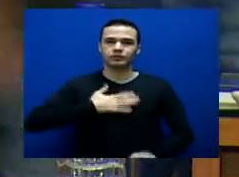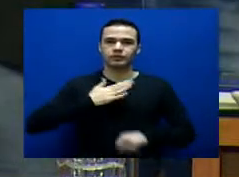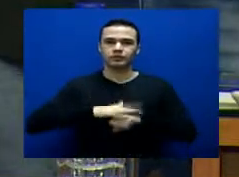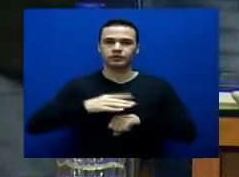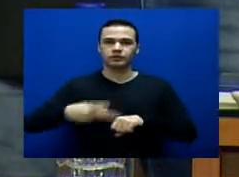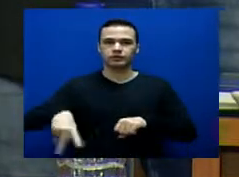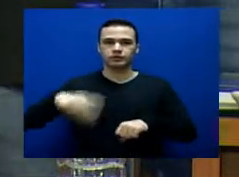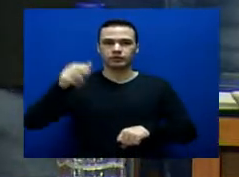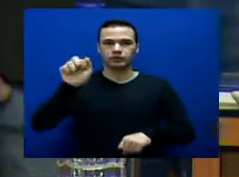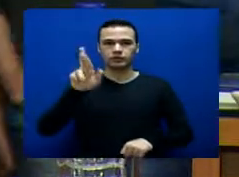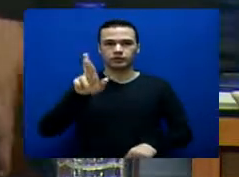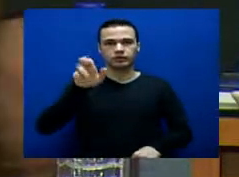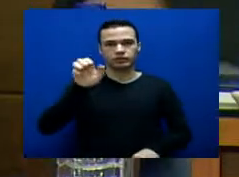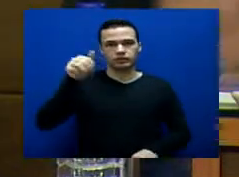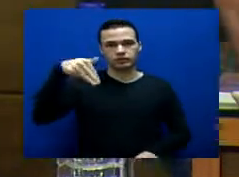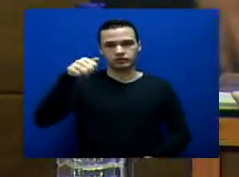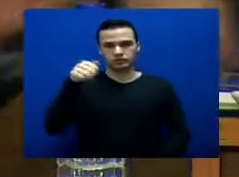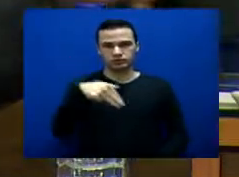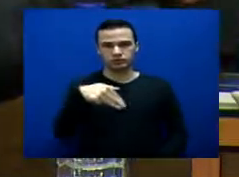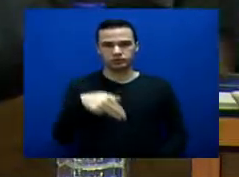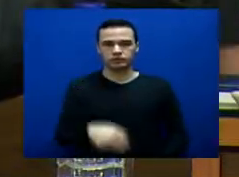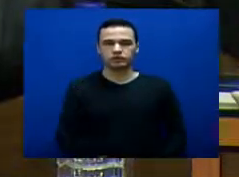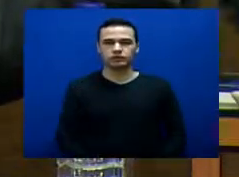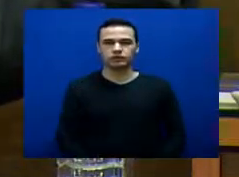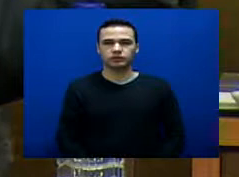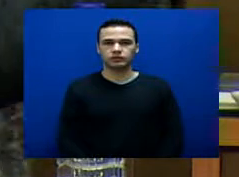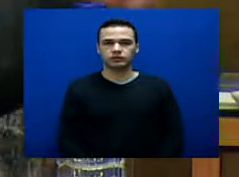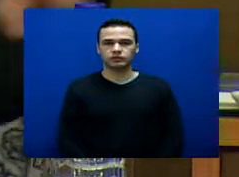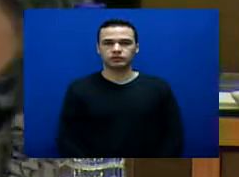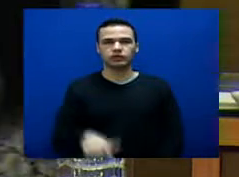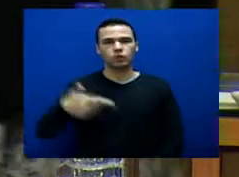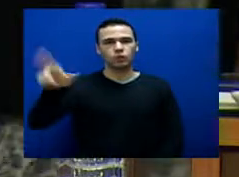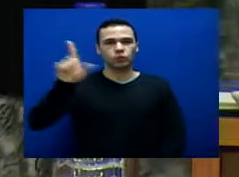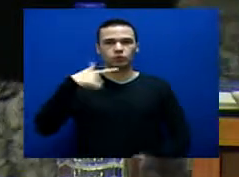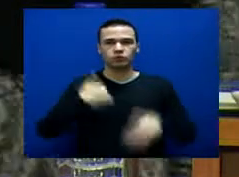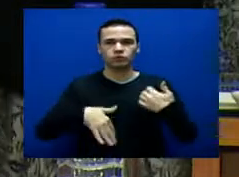vereador Renan Santos. Não tem mais votos verbais,